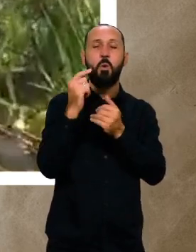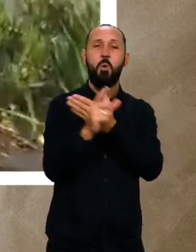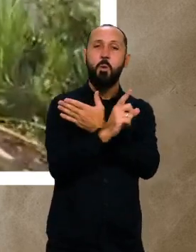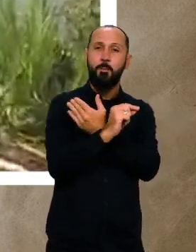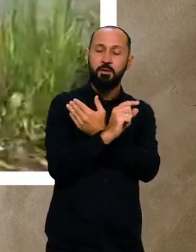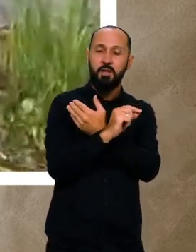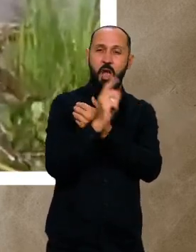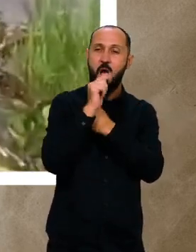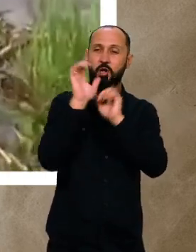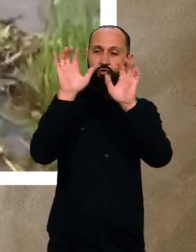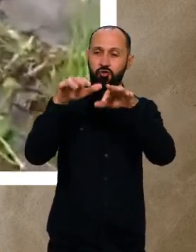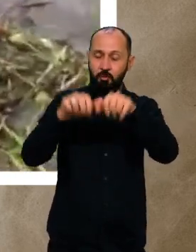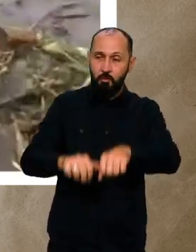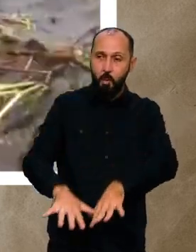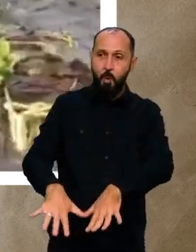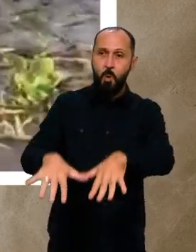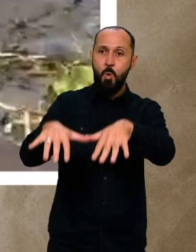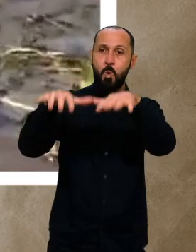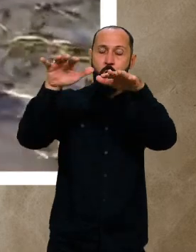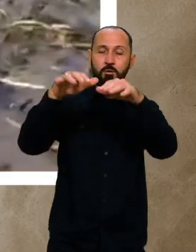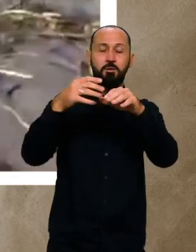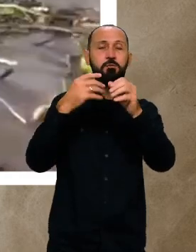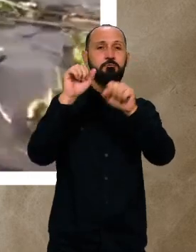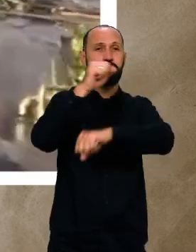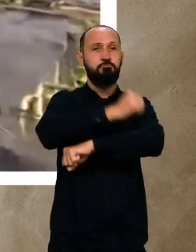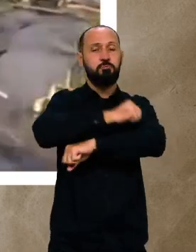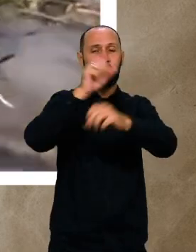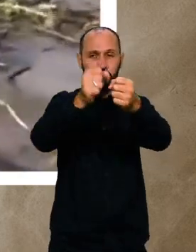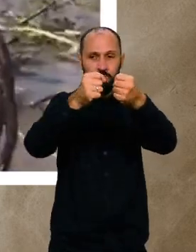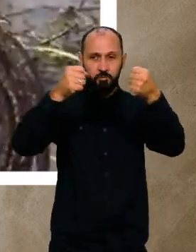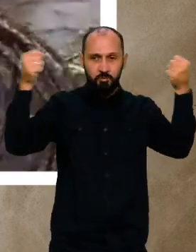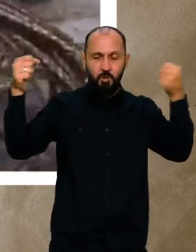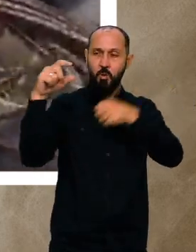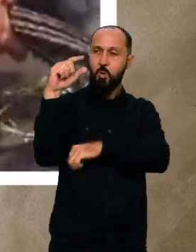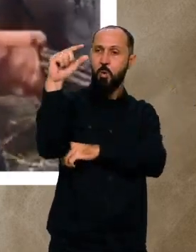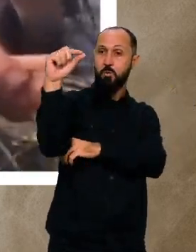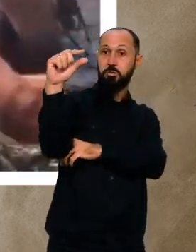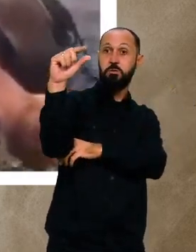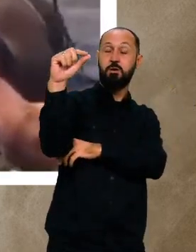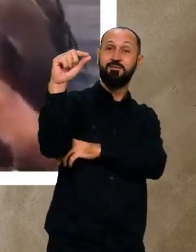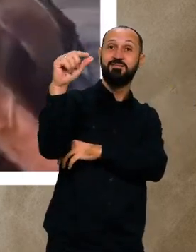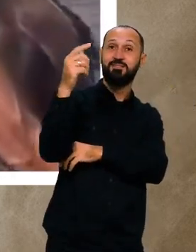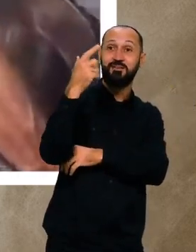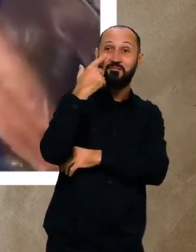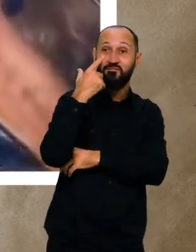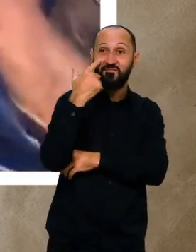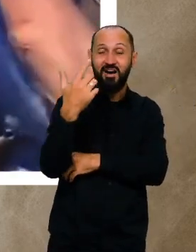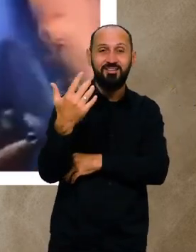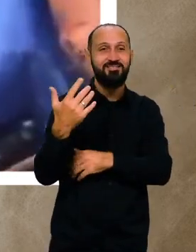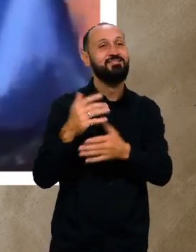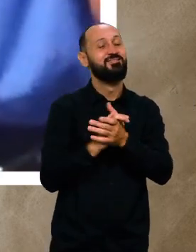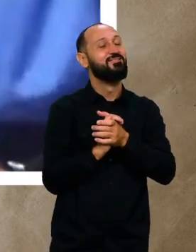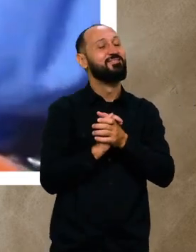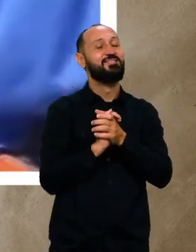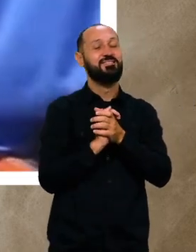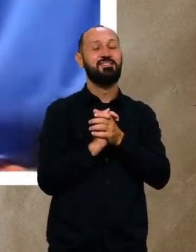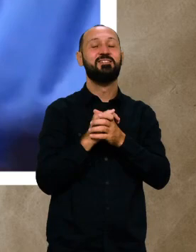ano, as cheias do Pantanal, que é uma coisa riquíssima, você abrir a sua janela e dar de cara com o tuiuiu